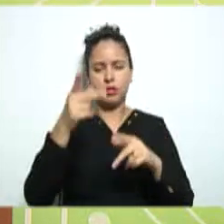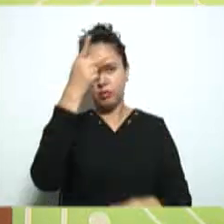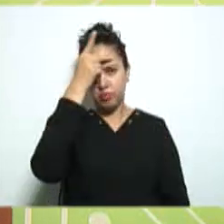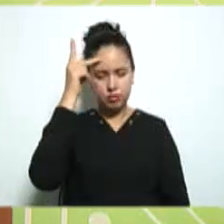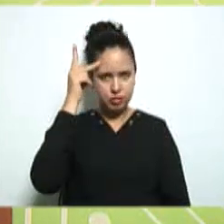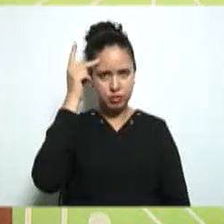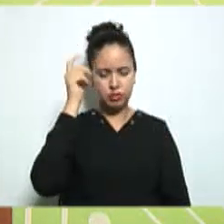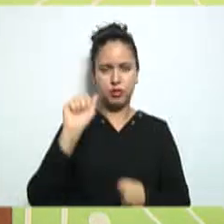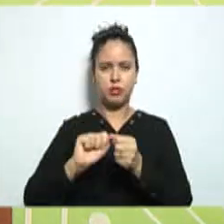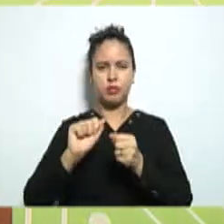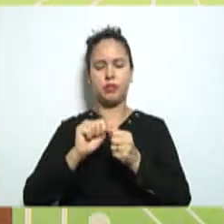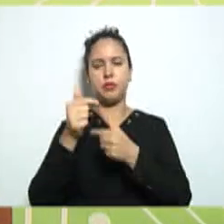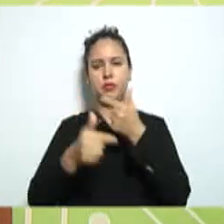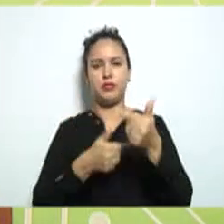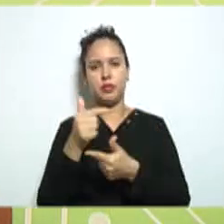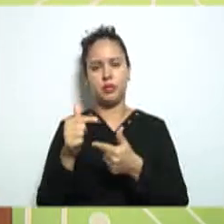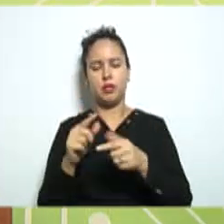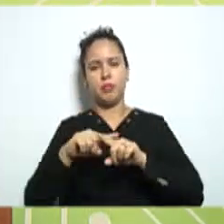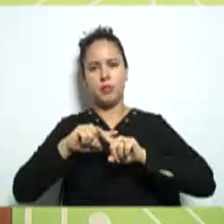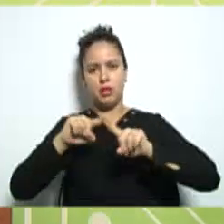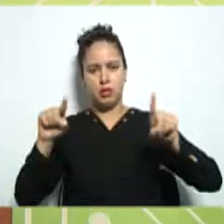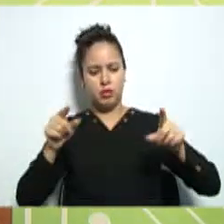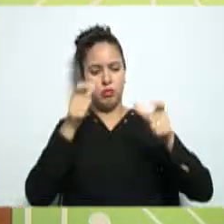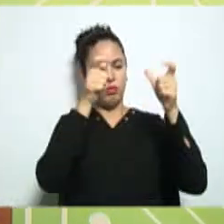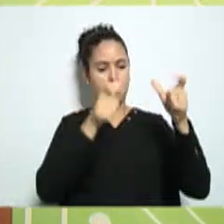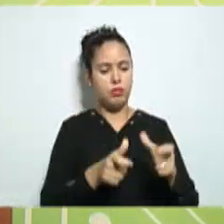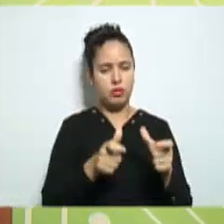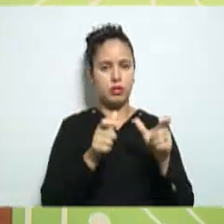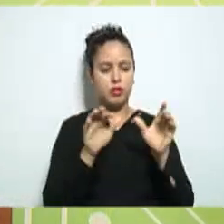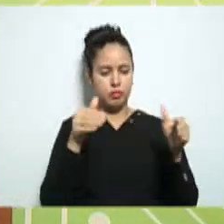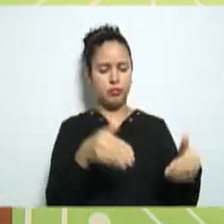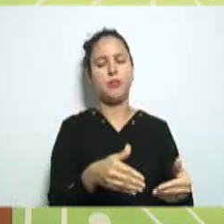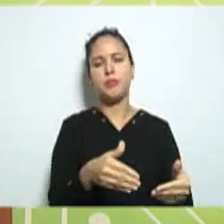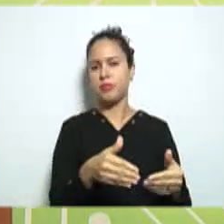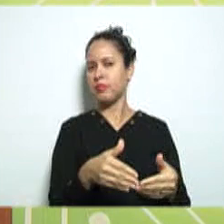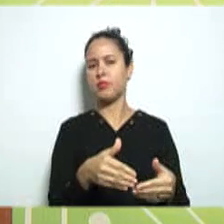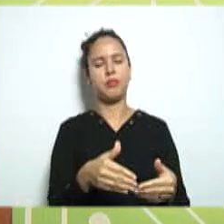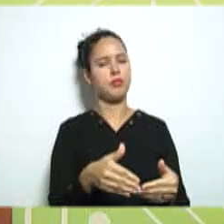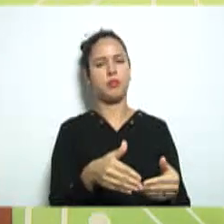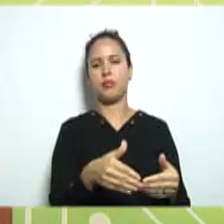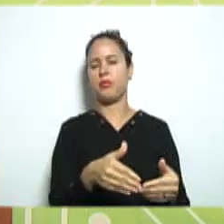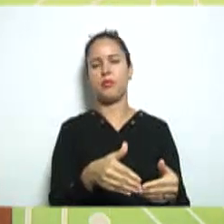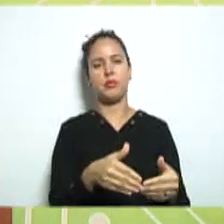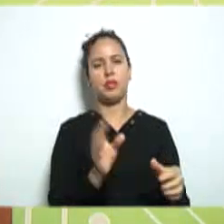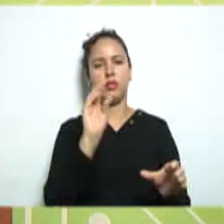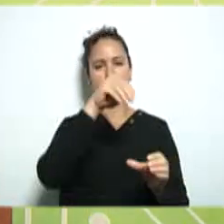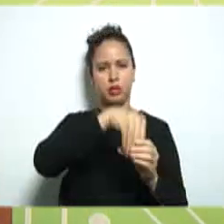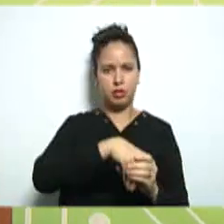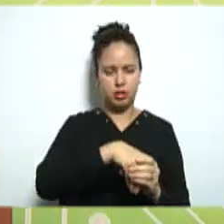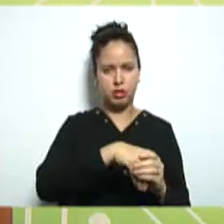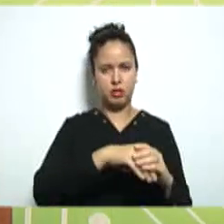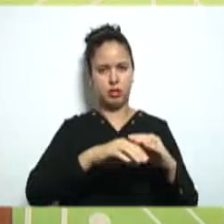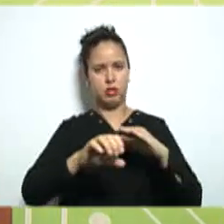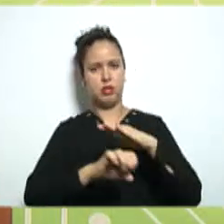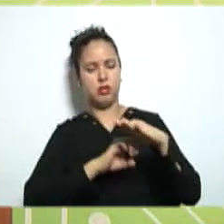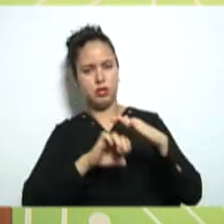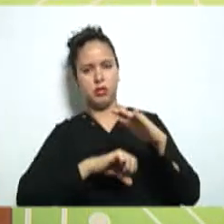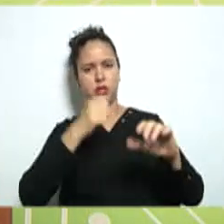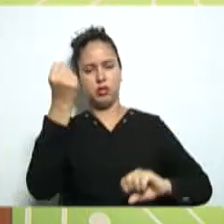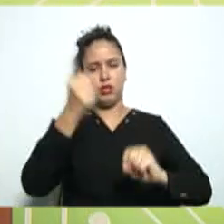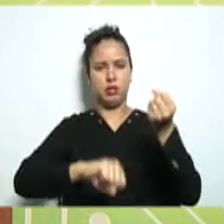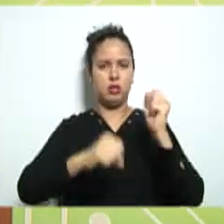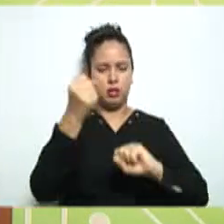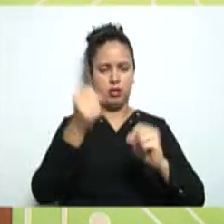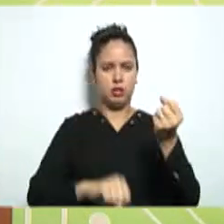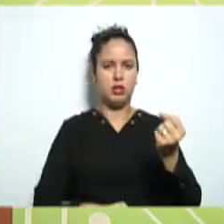não está naquele local de trabalho específico. Ele não está dentro da fábrica, ele não